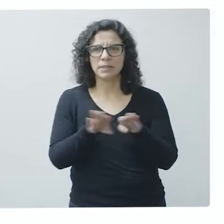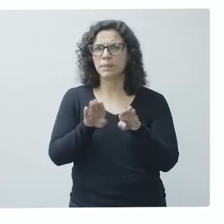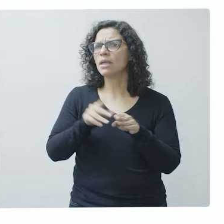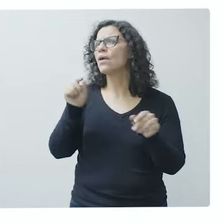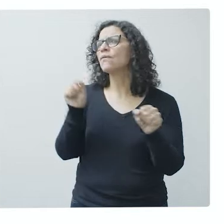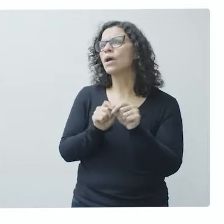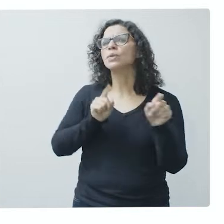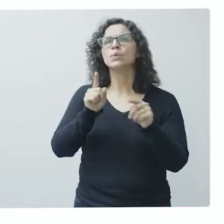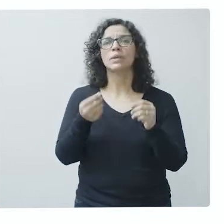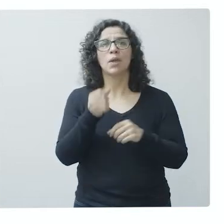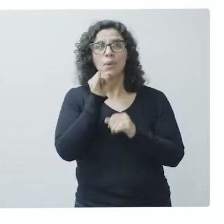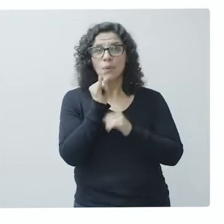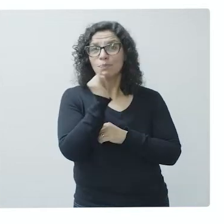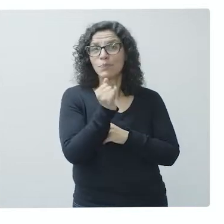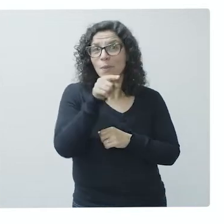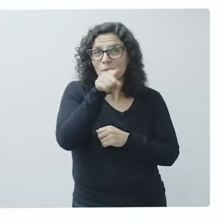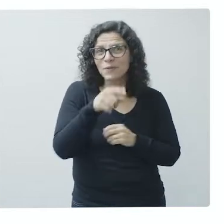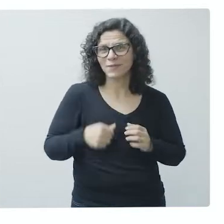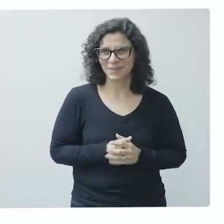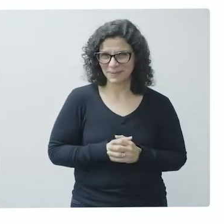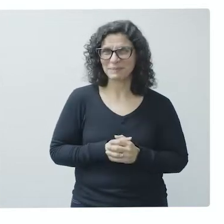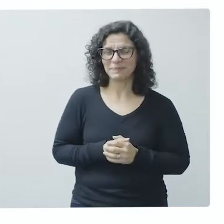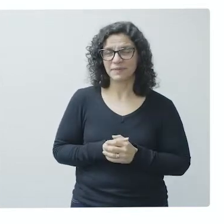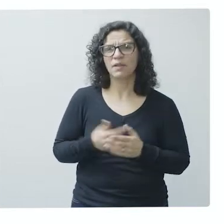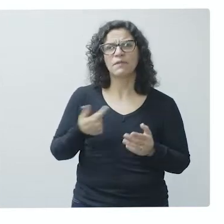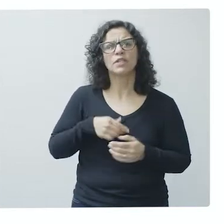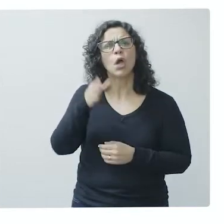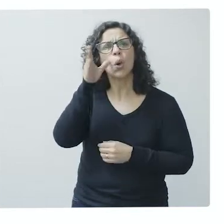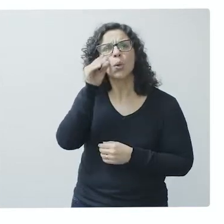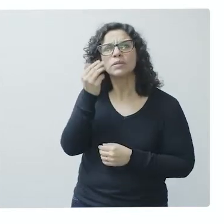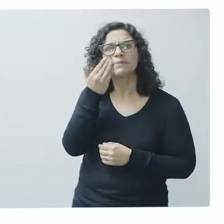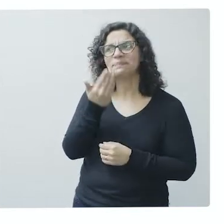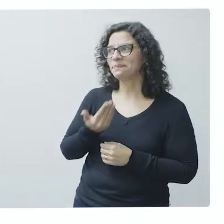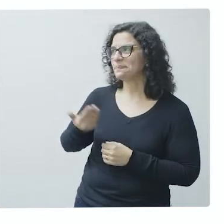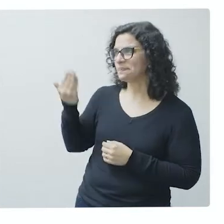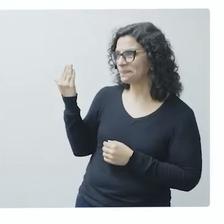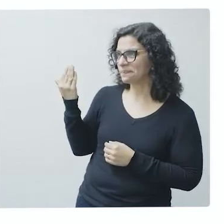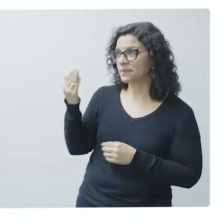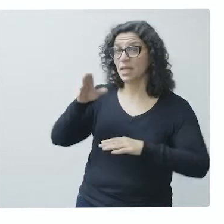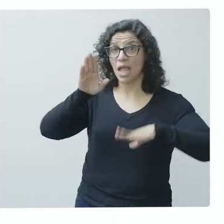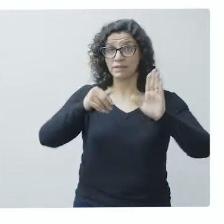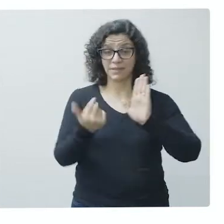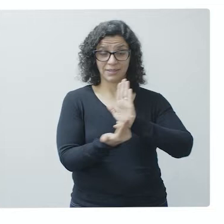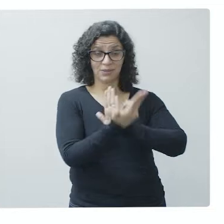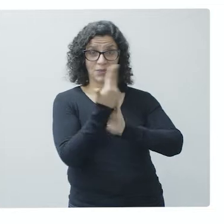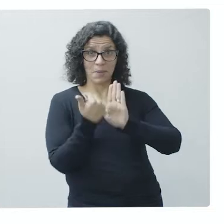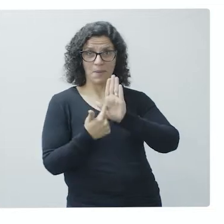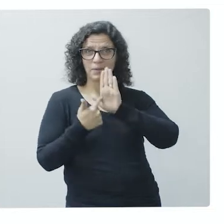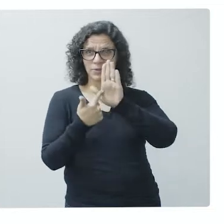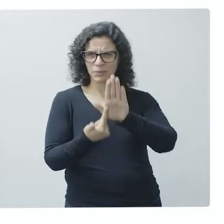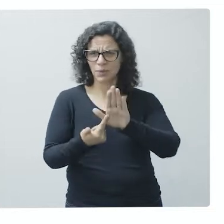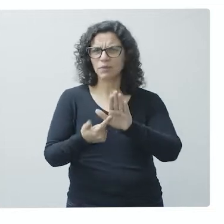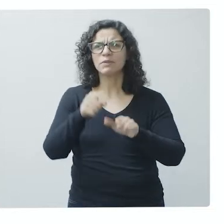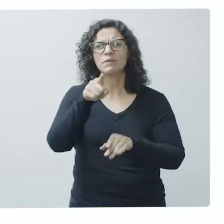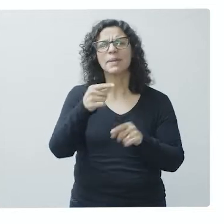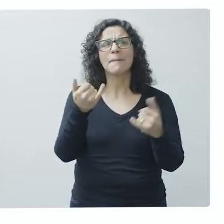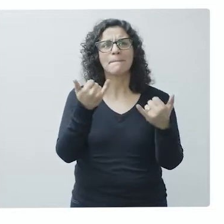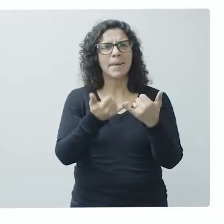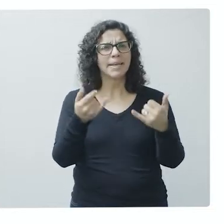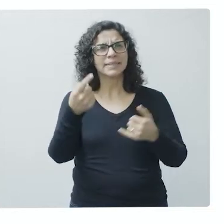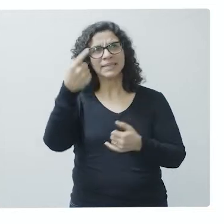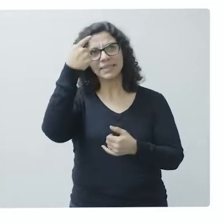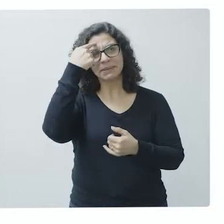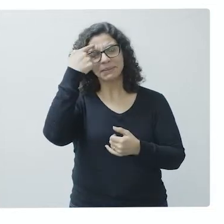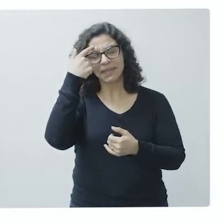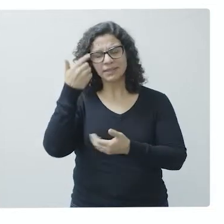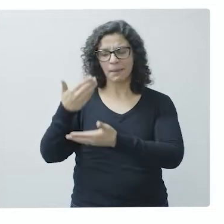eu faço? Eu conto para vocês. Trouxe uma imagem, talvez essa imagem vai remeter vocês aí a